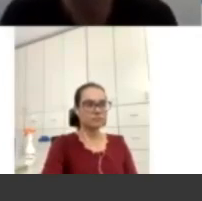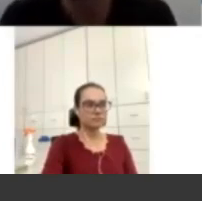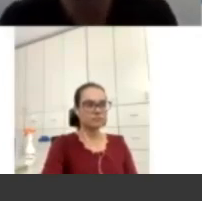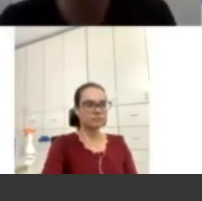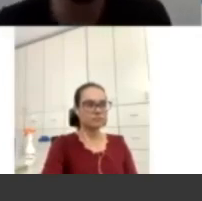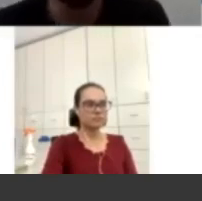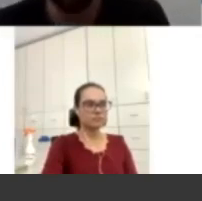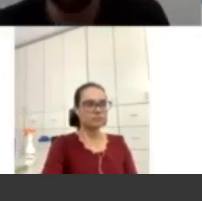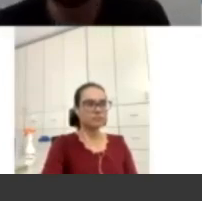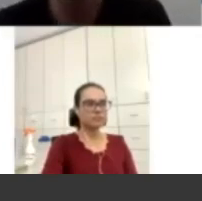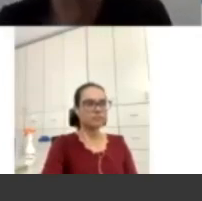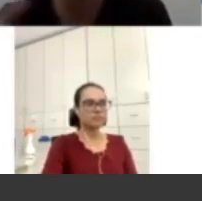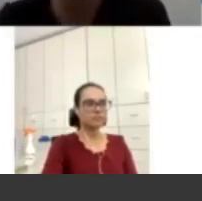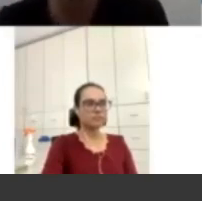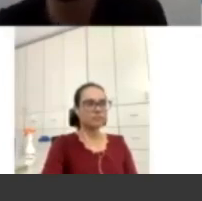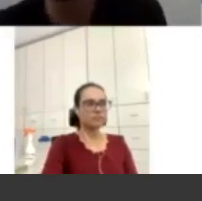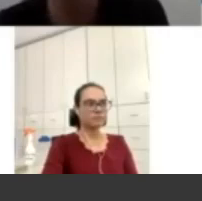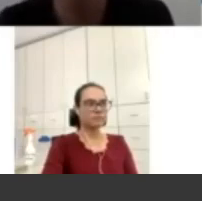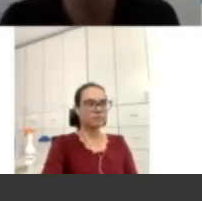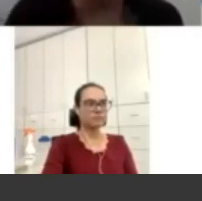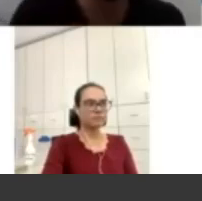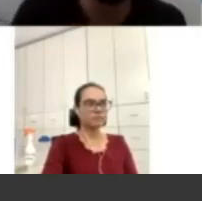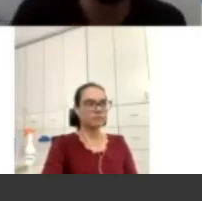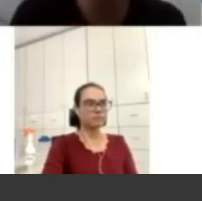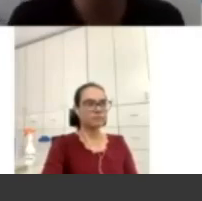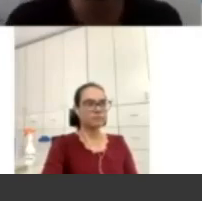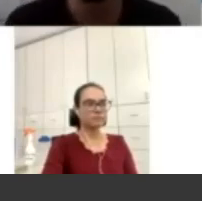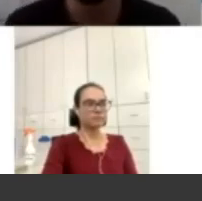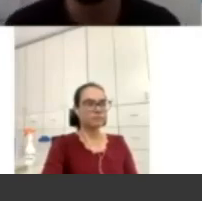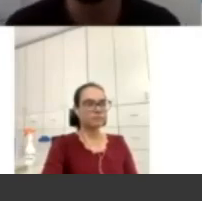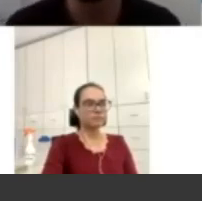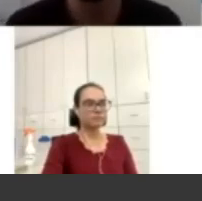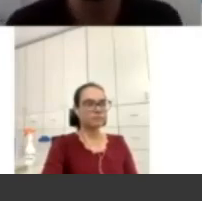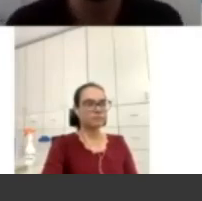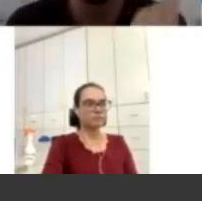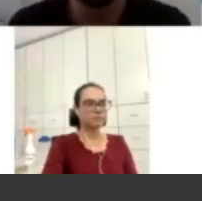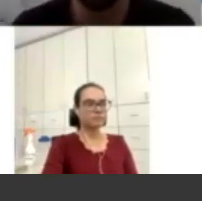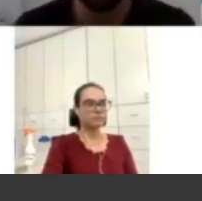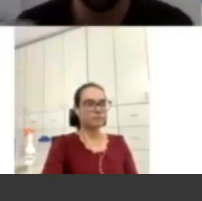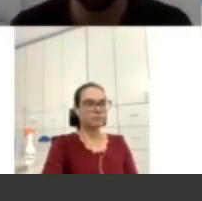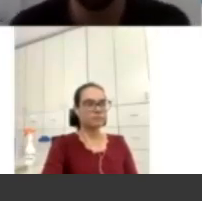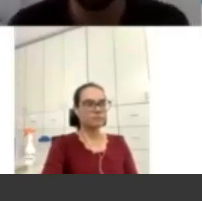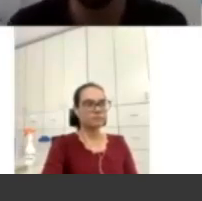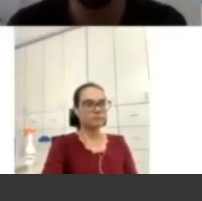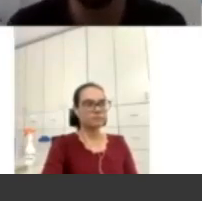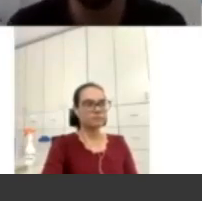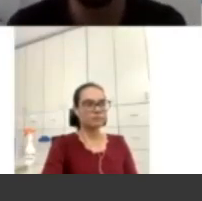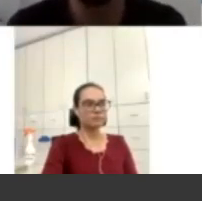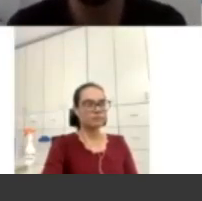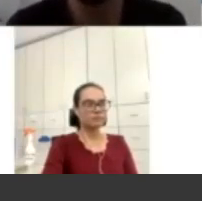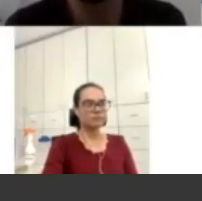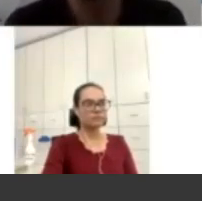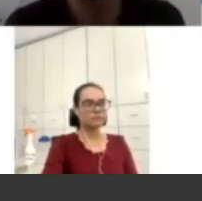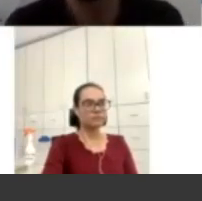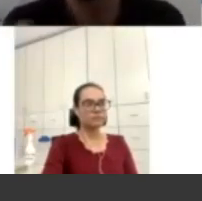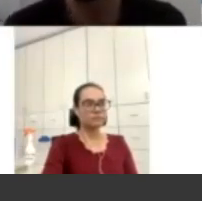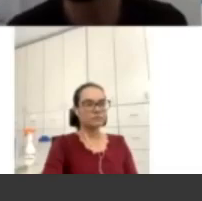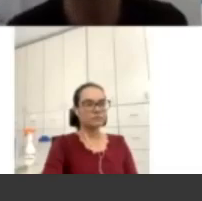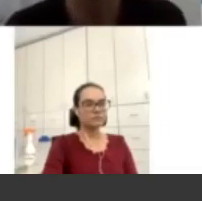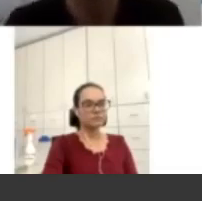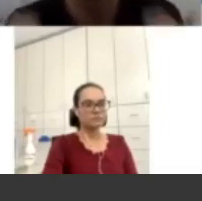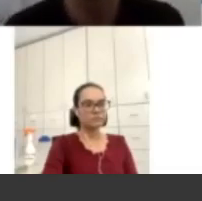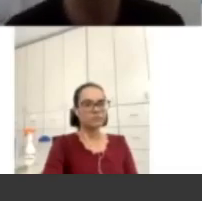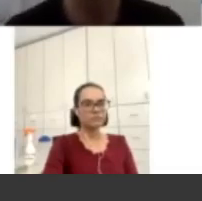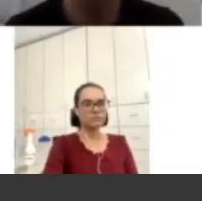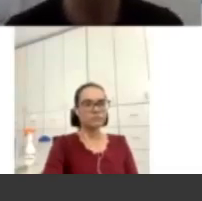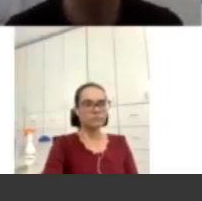Então, ele já vai mandar para essa página, você já avalia o tratamento e depois retoma a leitura da página anterior, conforme a seta de retorno indicou. E aí, nesse